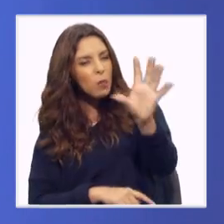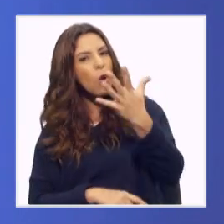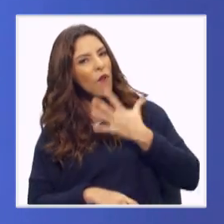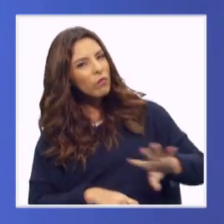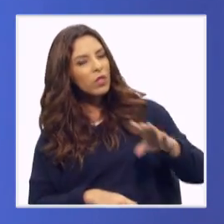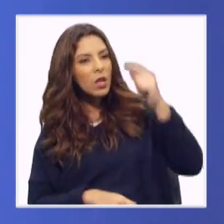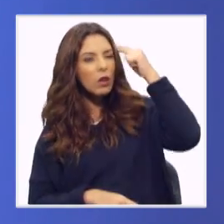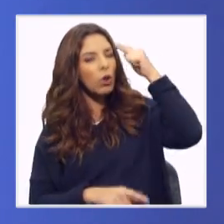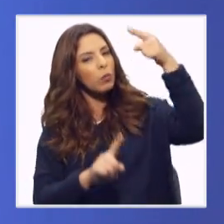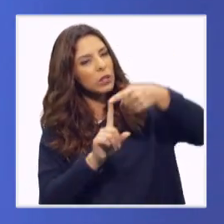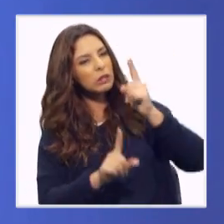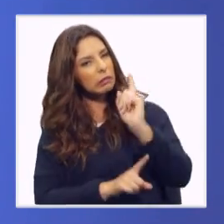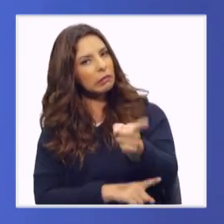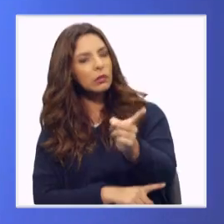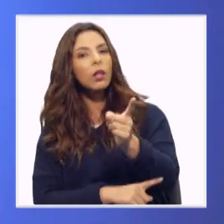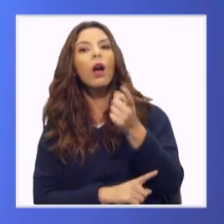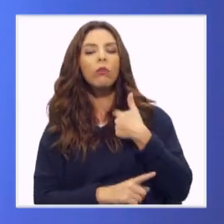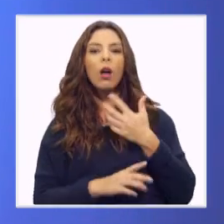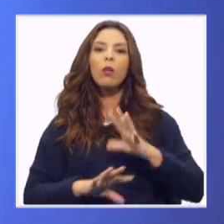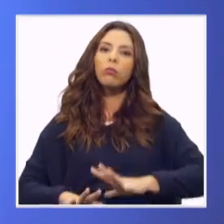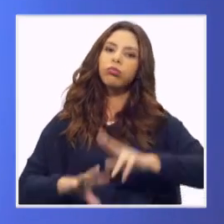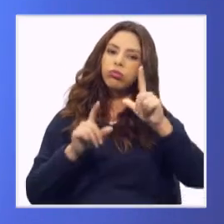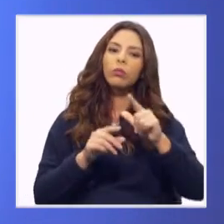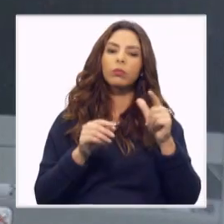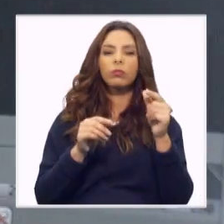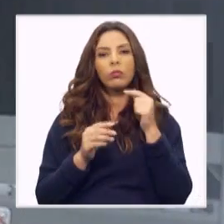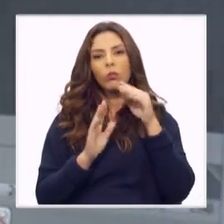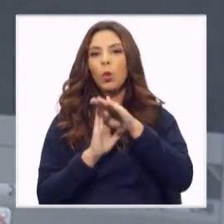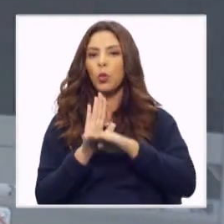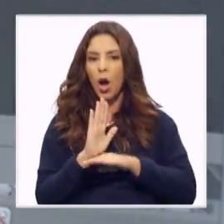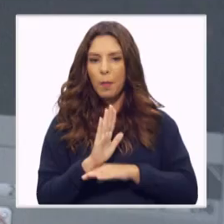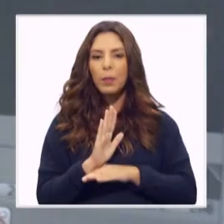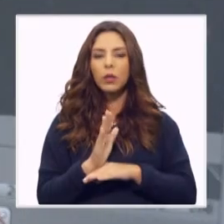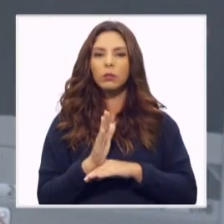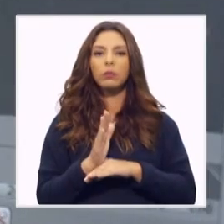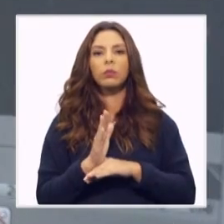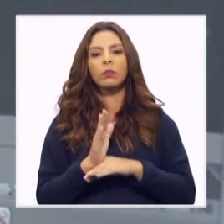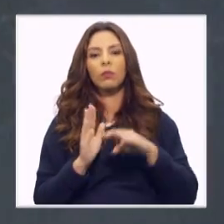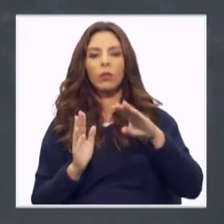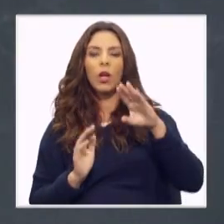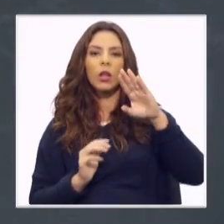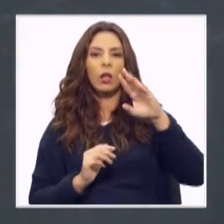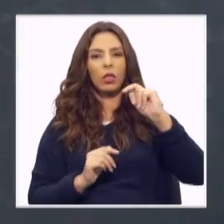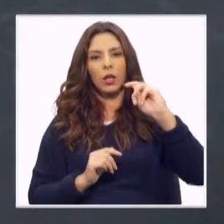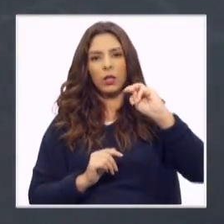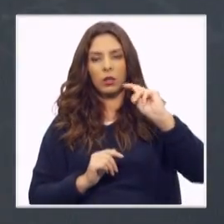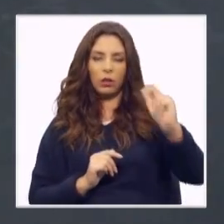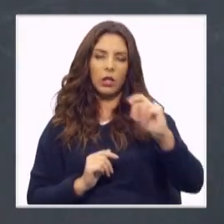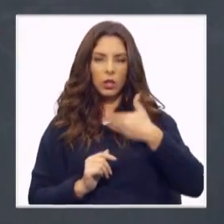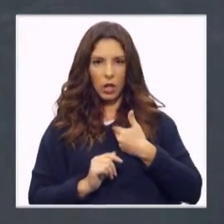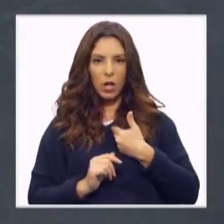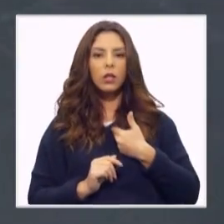estilo em que eu me estava a tentar basear. Começámos a desenvolver o trabalho no Blender, que é um software 3D que dá para